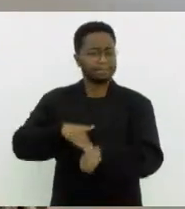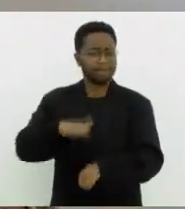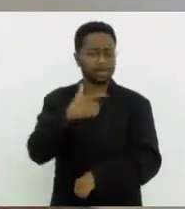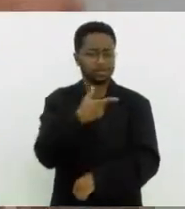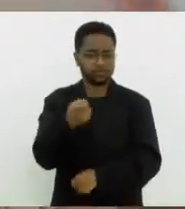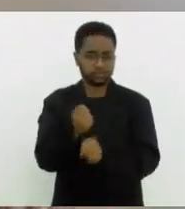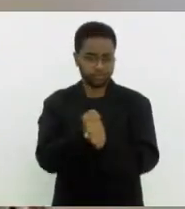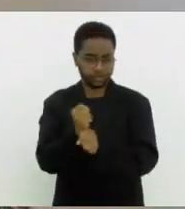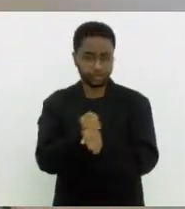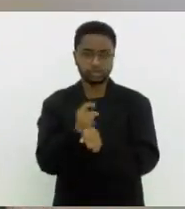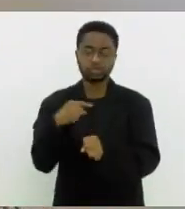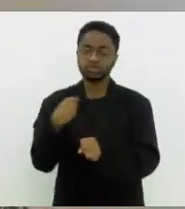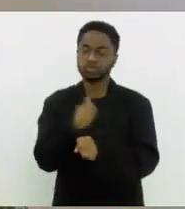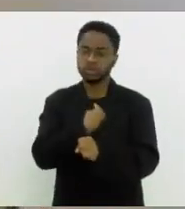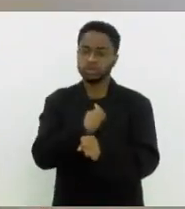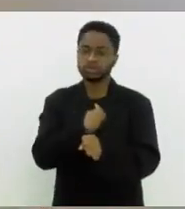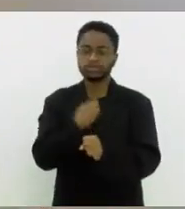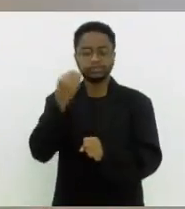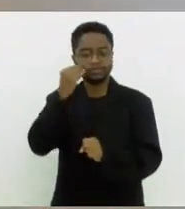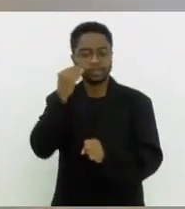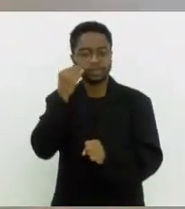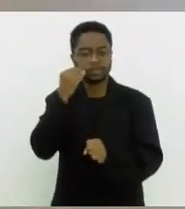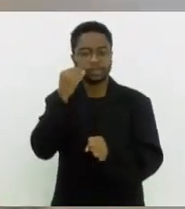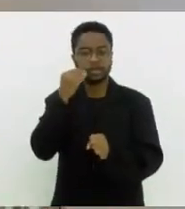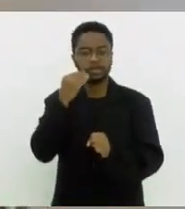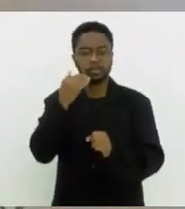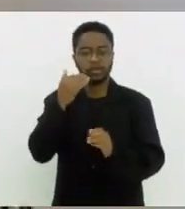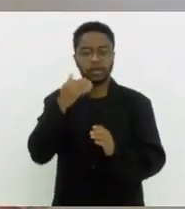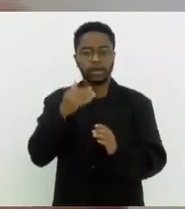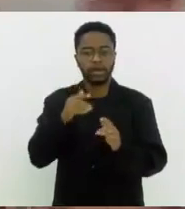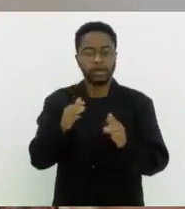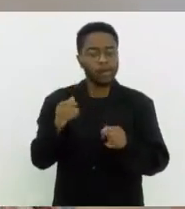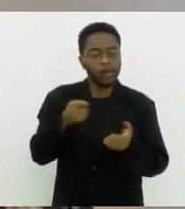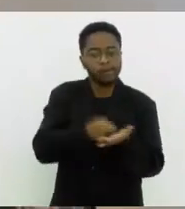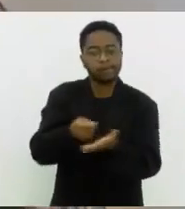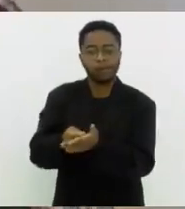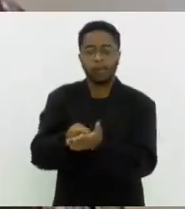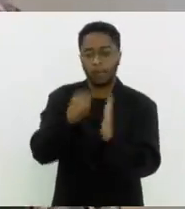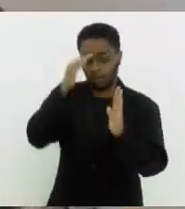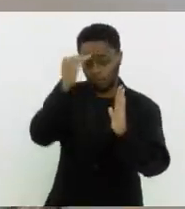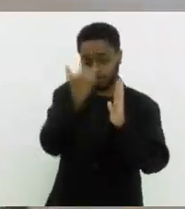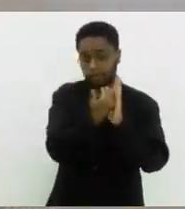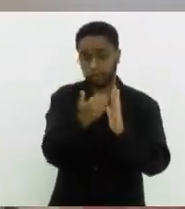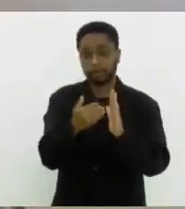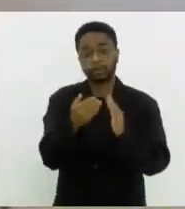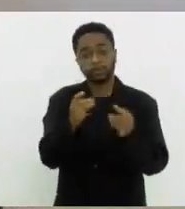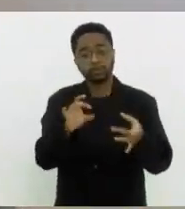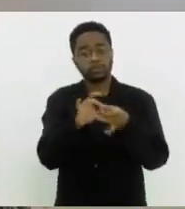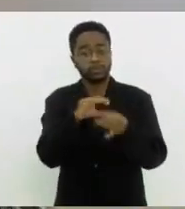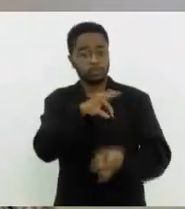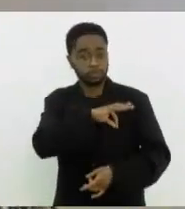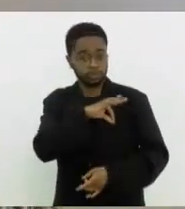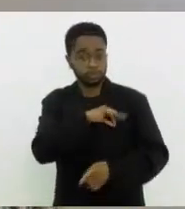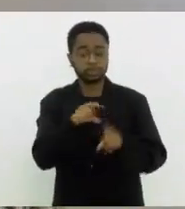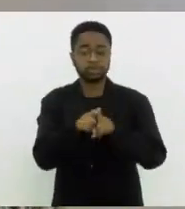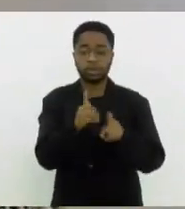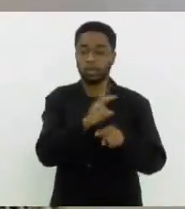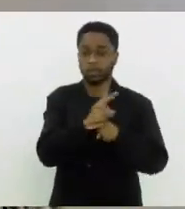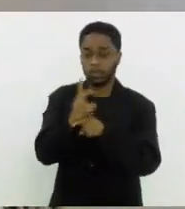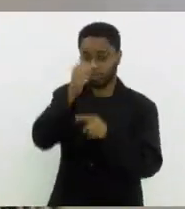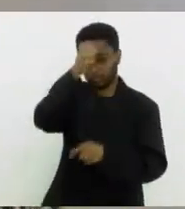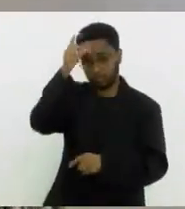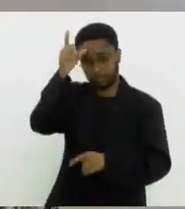anos, muitos cúmplices envolvendo a polícia militar, guardas civis. Mandamos agora